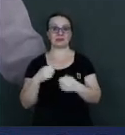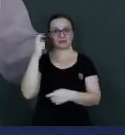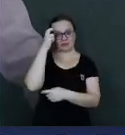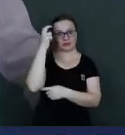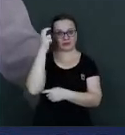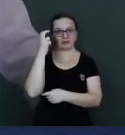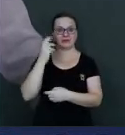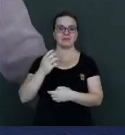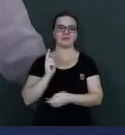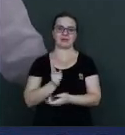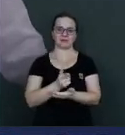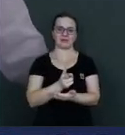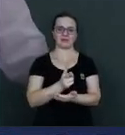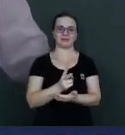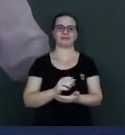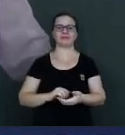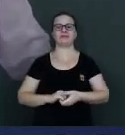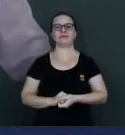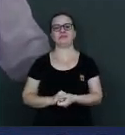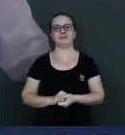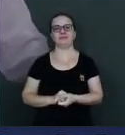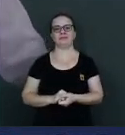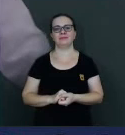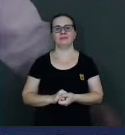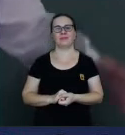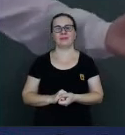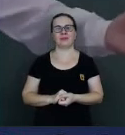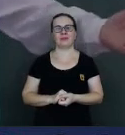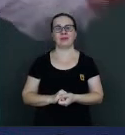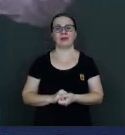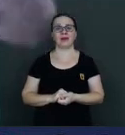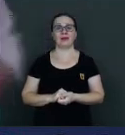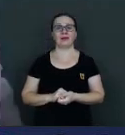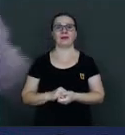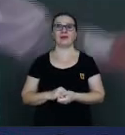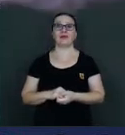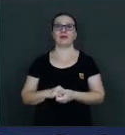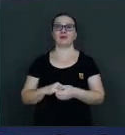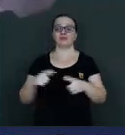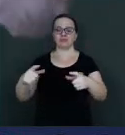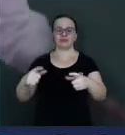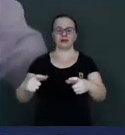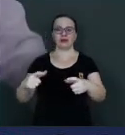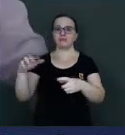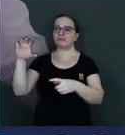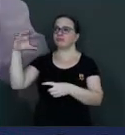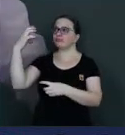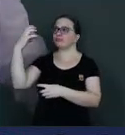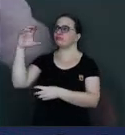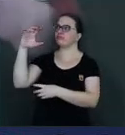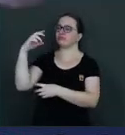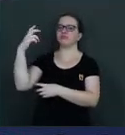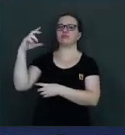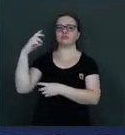devemos ter o temor e tremor diante do Senhor. Então, manter os ambientes bem ventilados, que está sendo feito aqui, porque